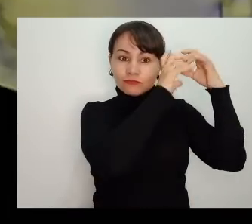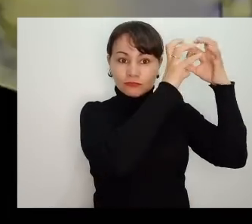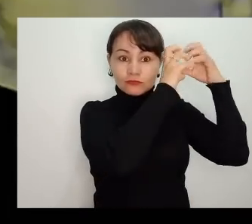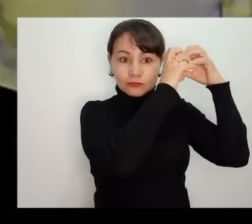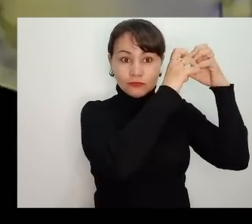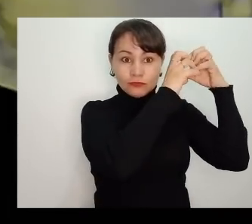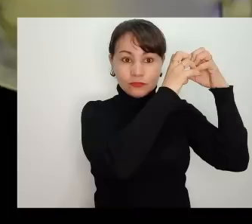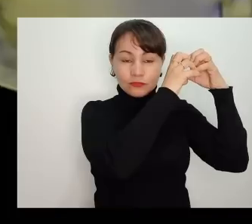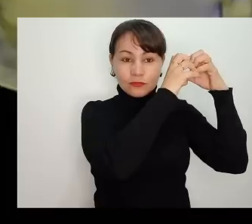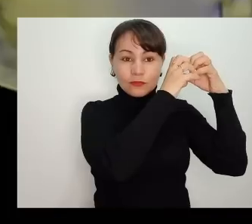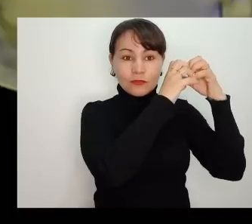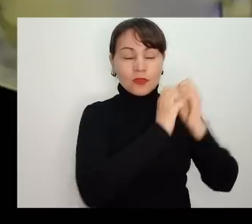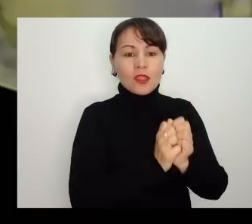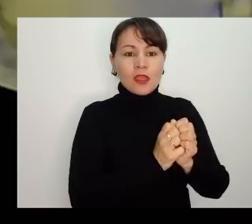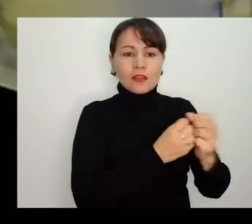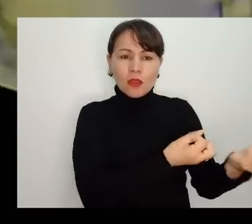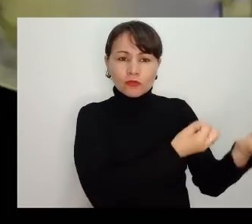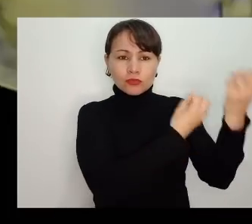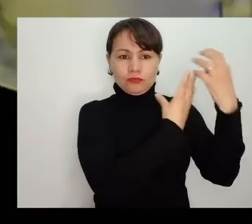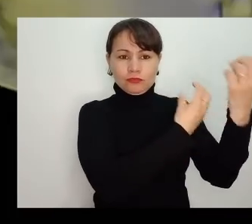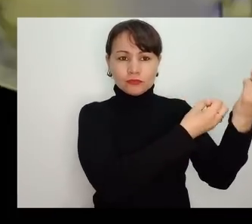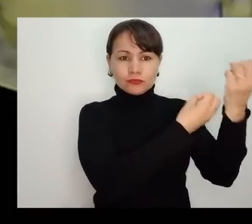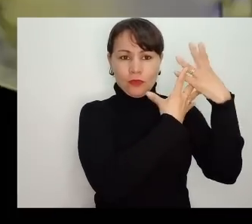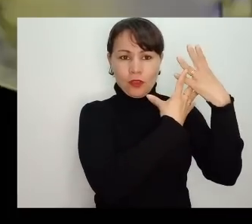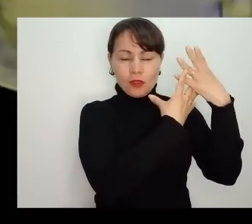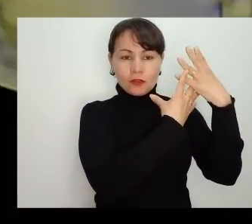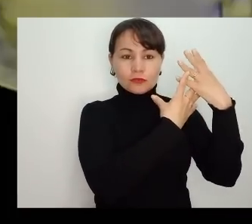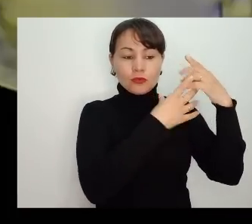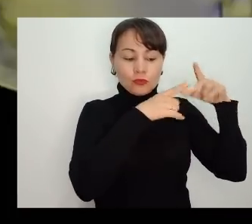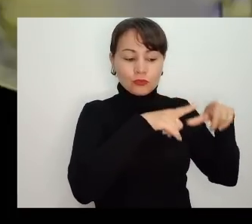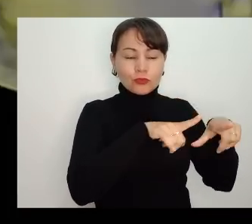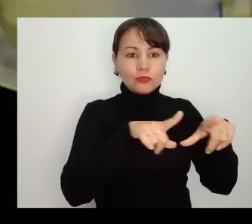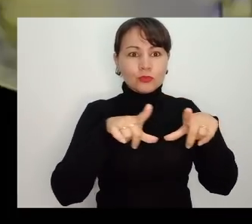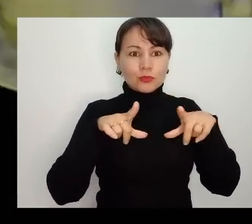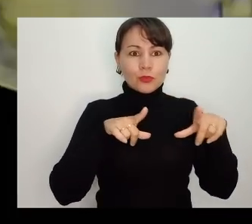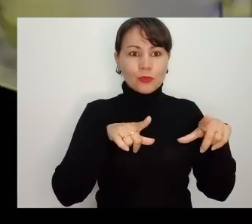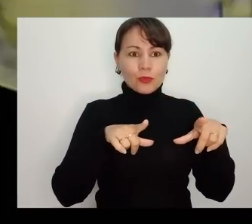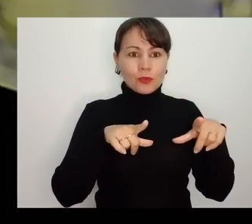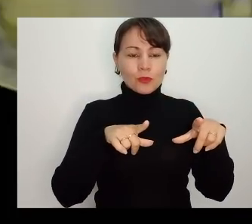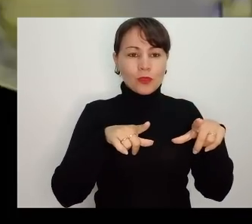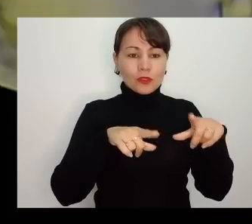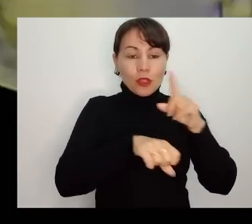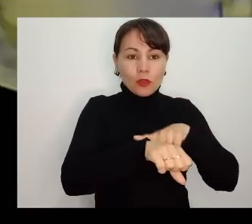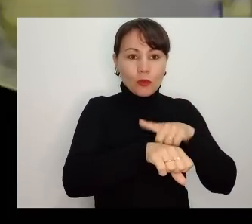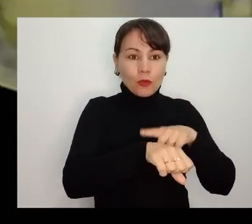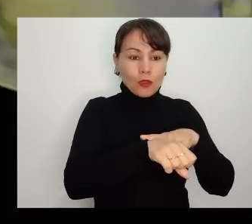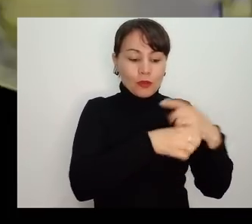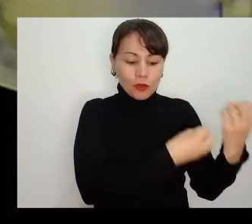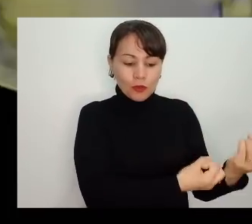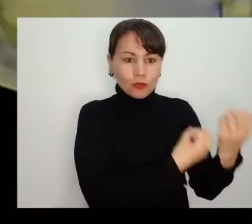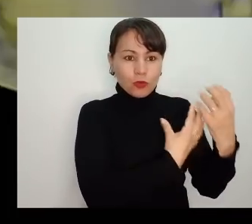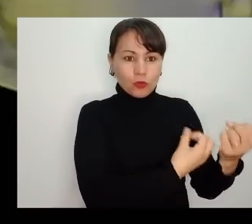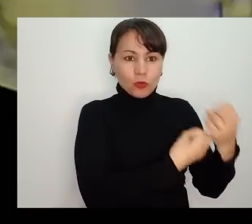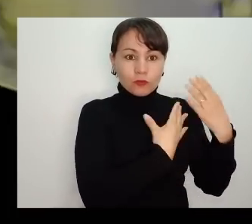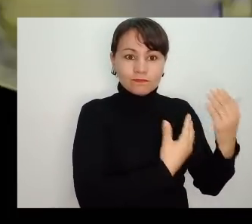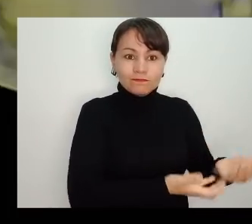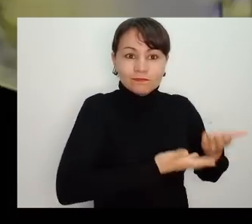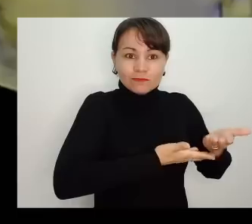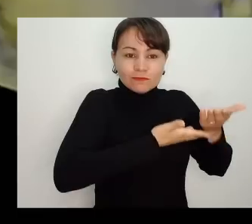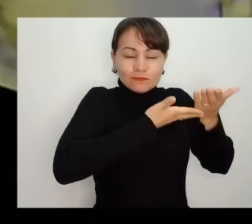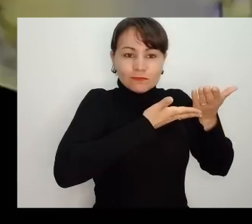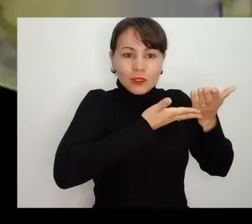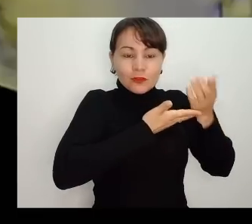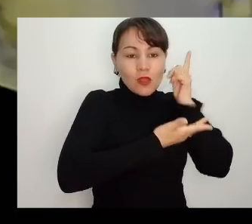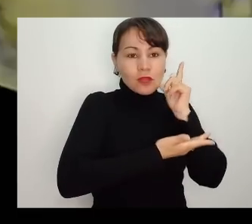nosso cérebro, de ser influenciado pelo ambiente. Então, à medida que ele é influenciado pelo